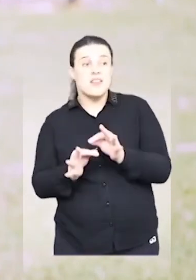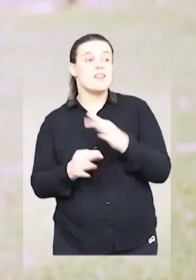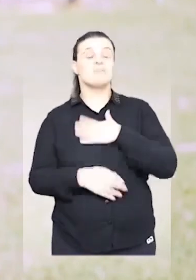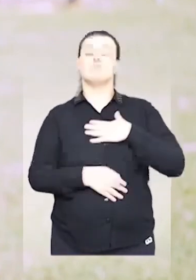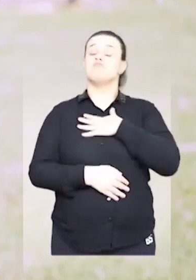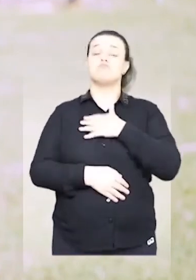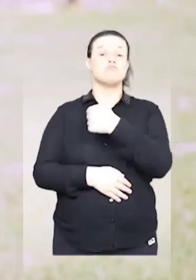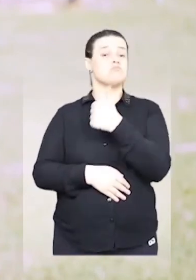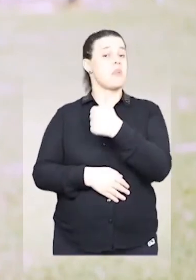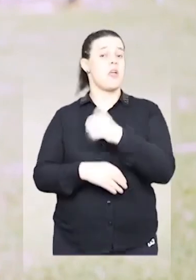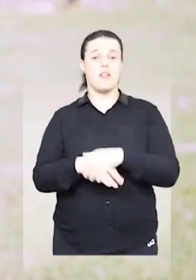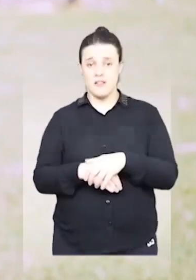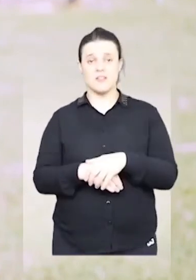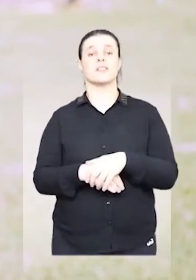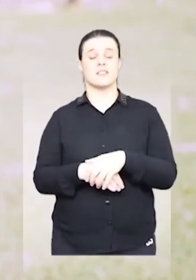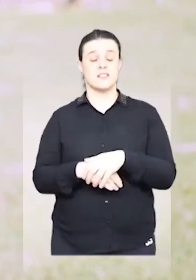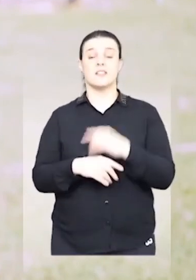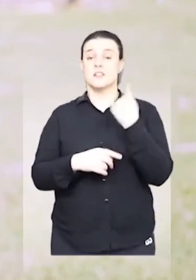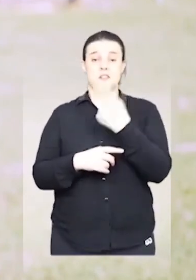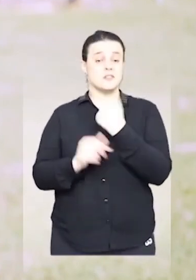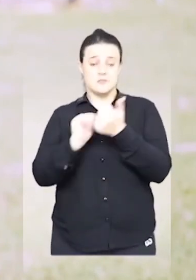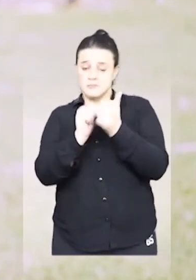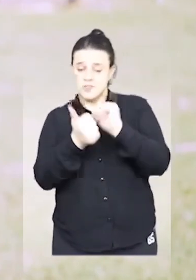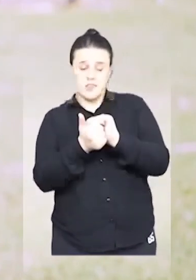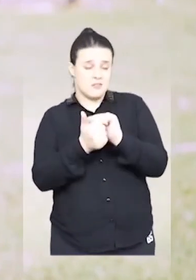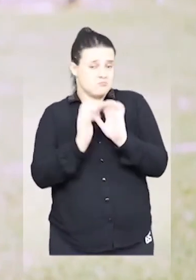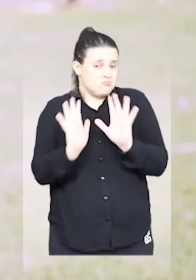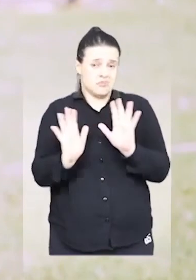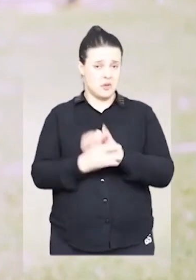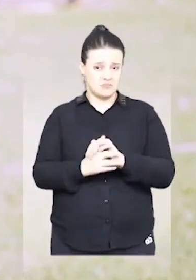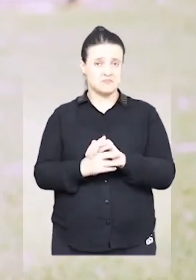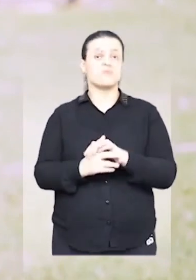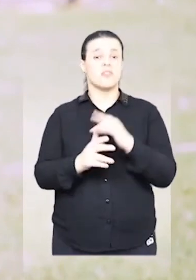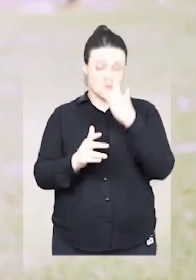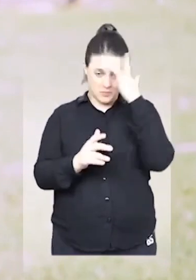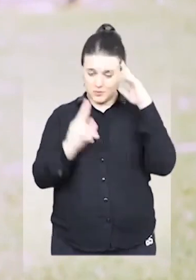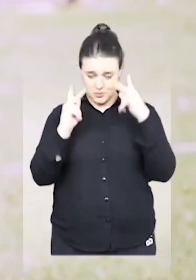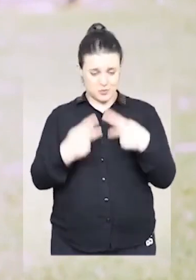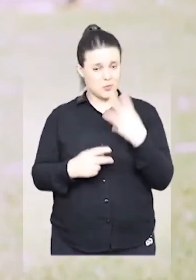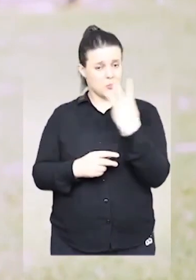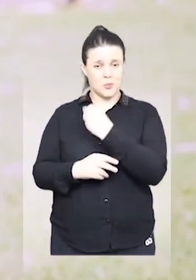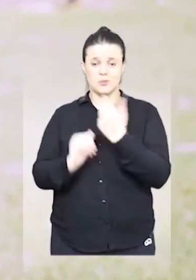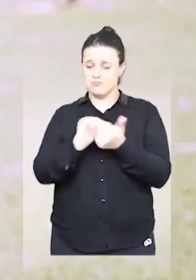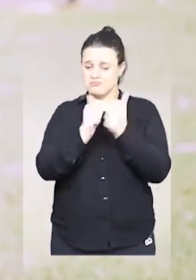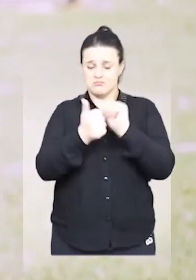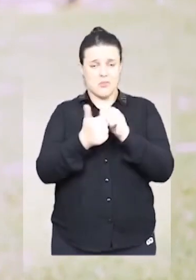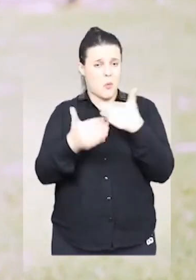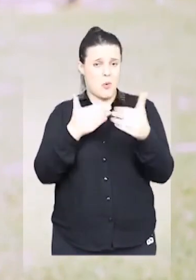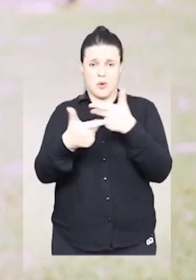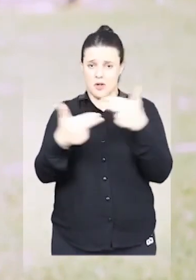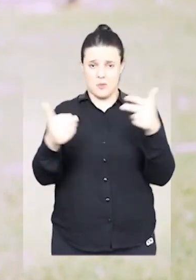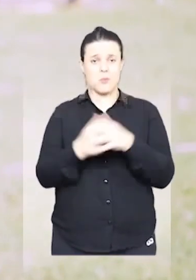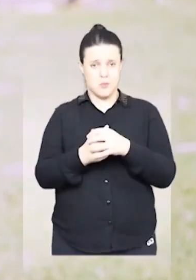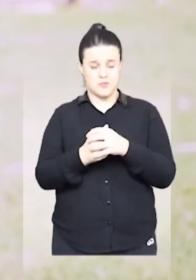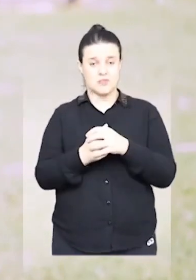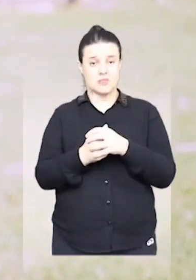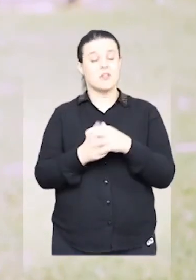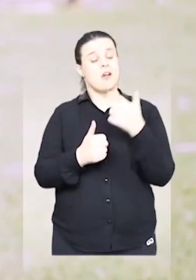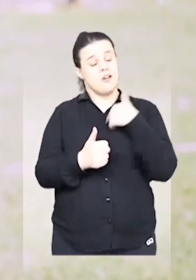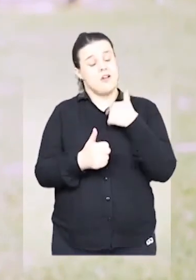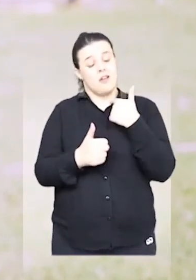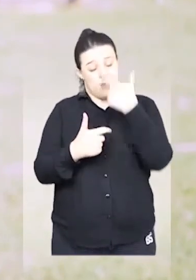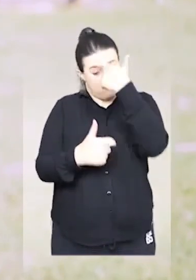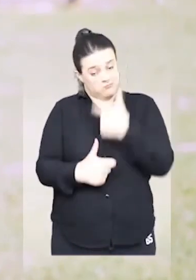bem feliz, está satisfeito e a gente se adapta, é isso. O ser humano se adapta a